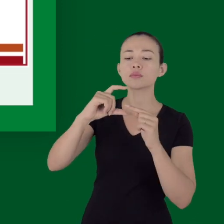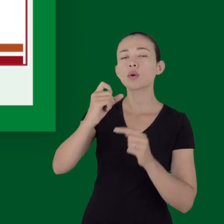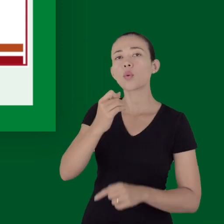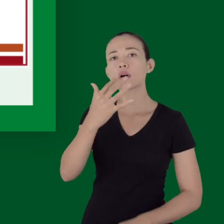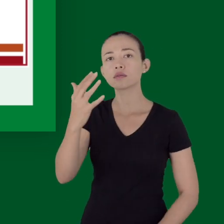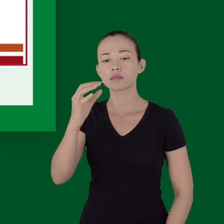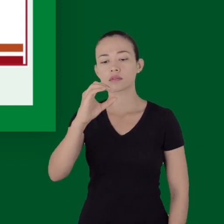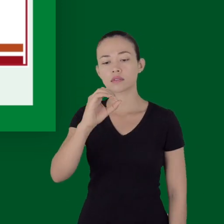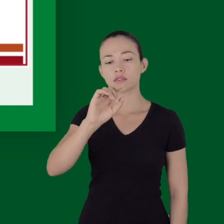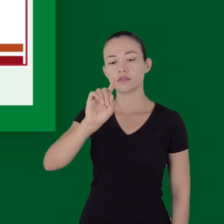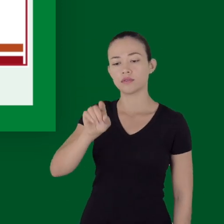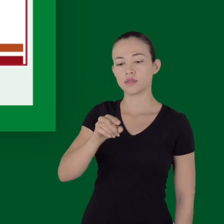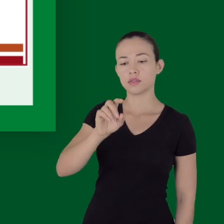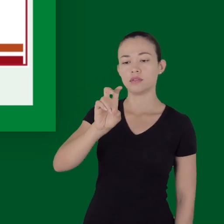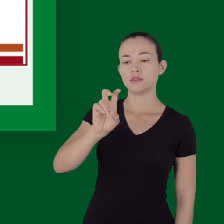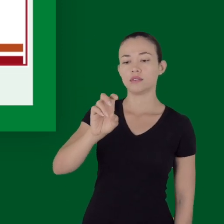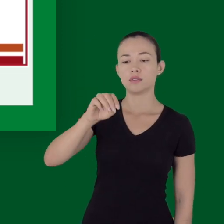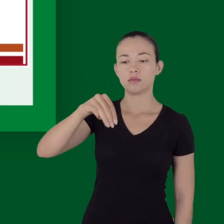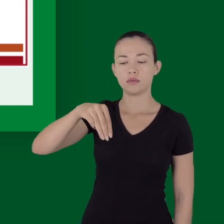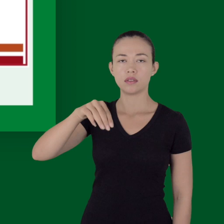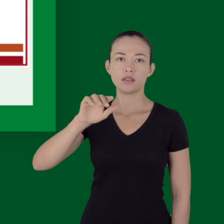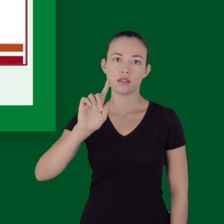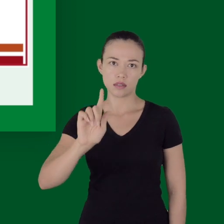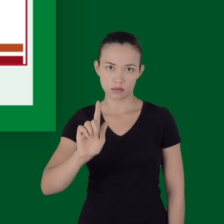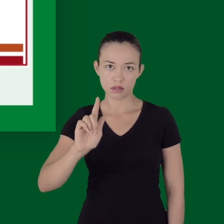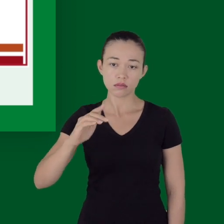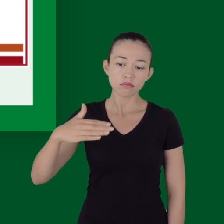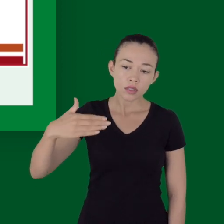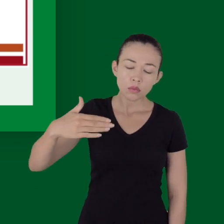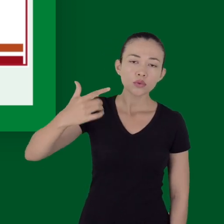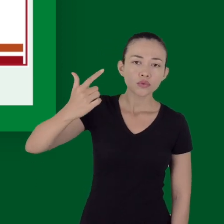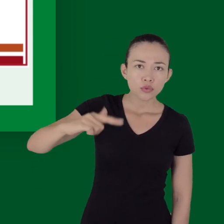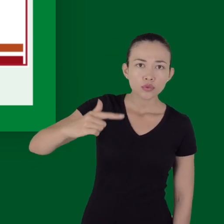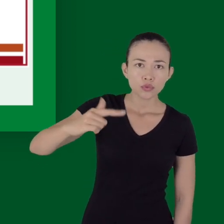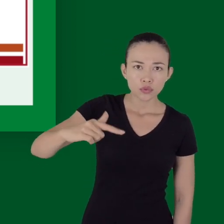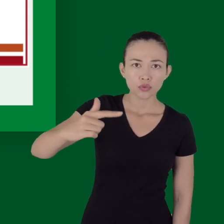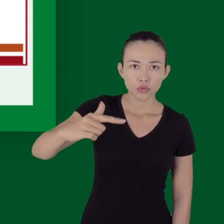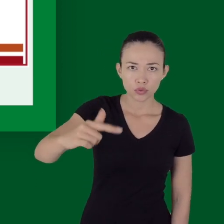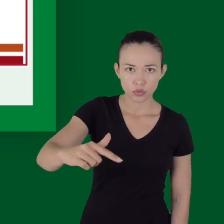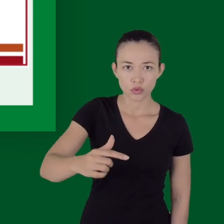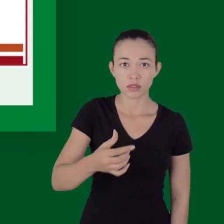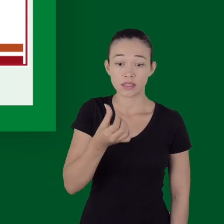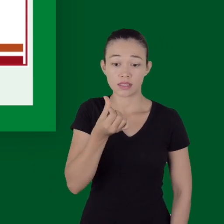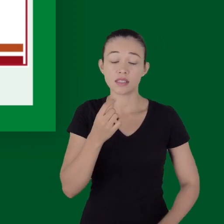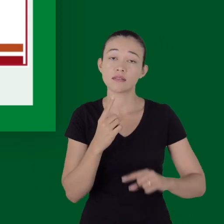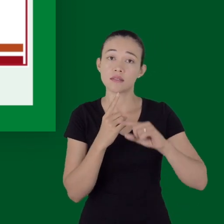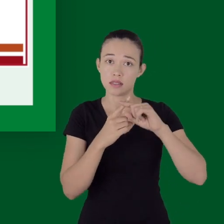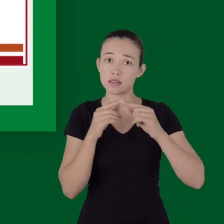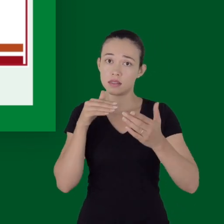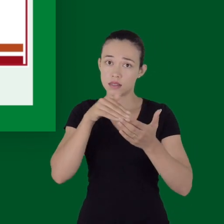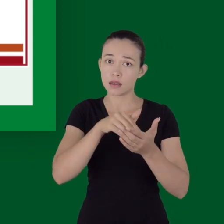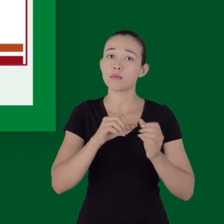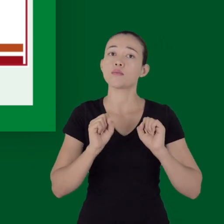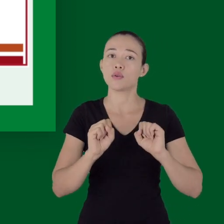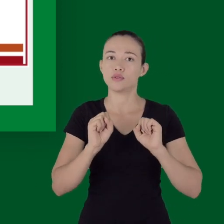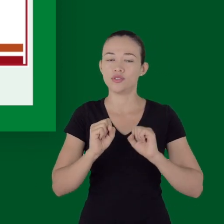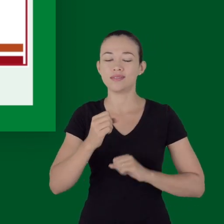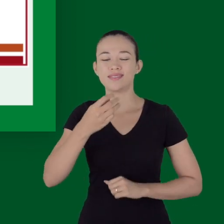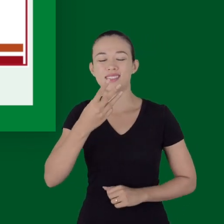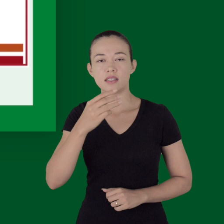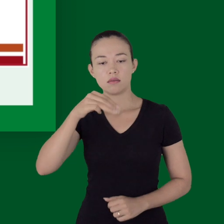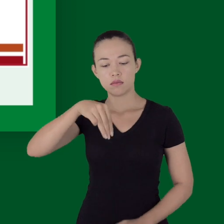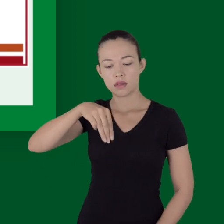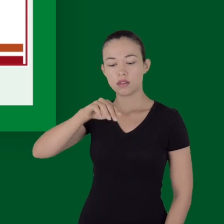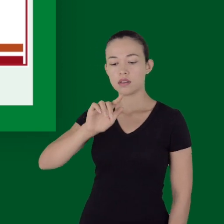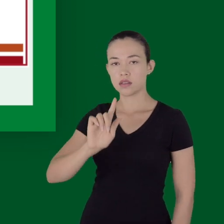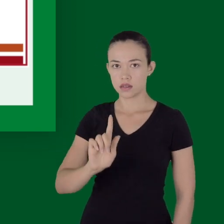já tem uma veia pérvia, você faz de 0,5 mg endovenoso em bolos, você pode repetir essa mesma dose até